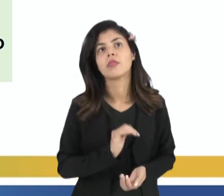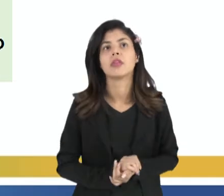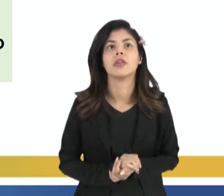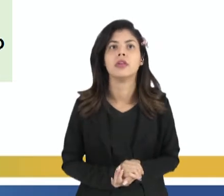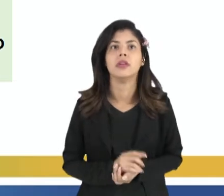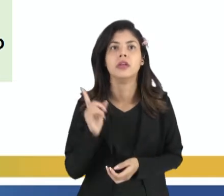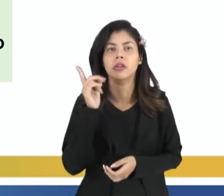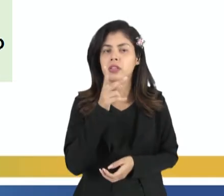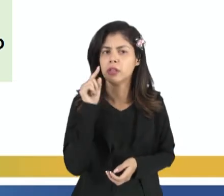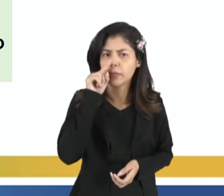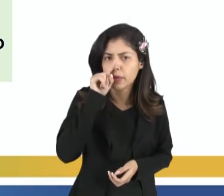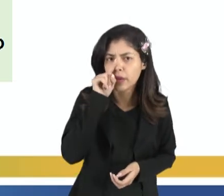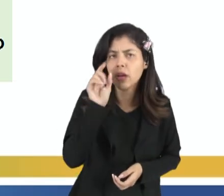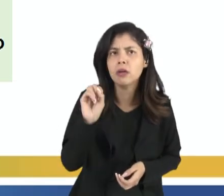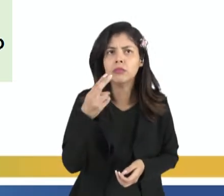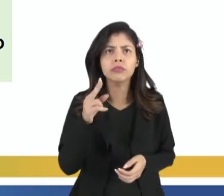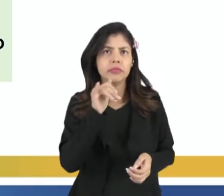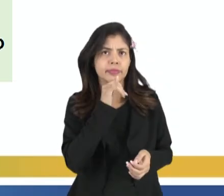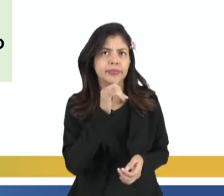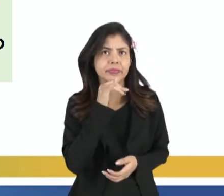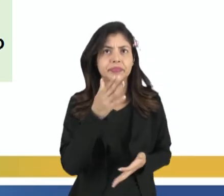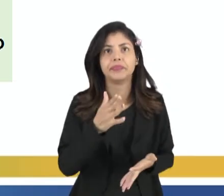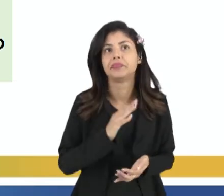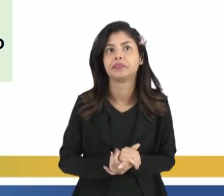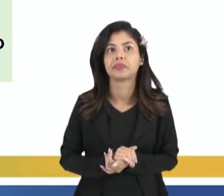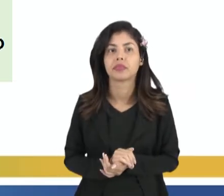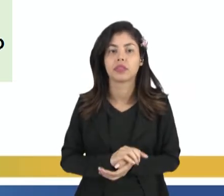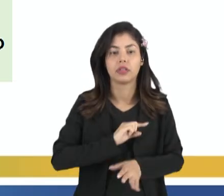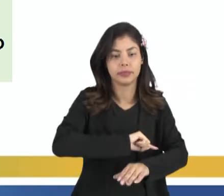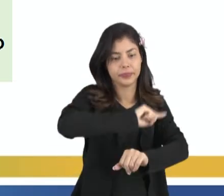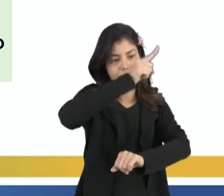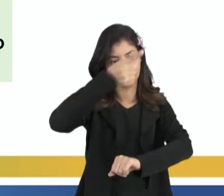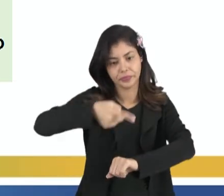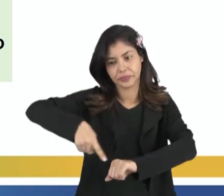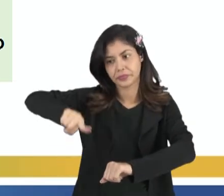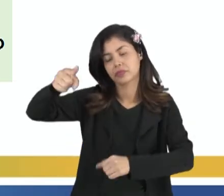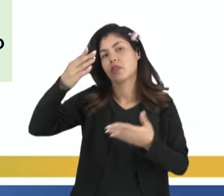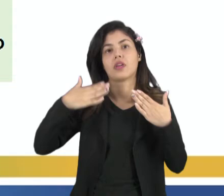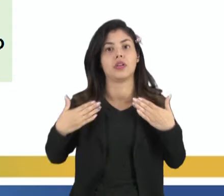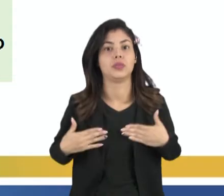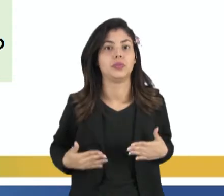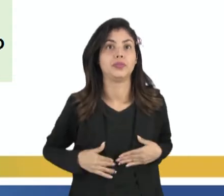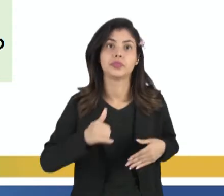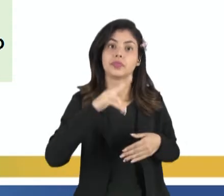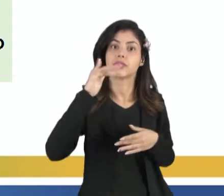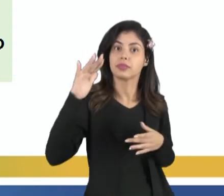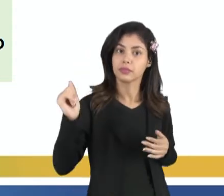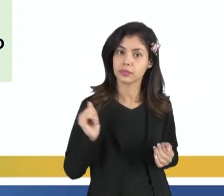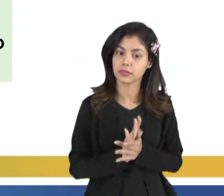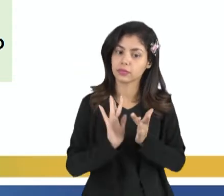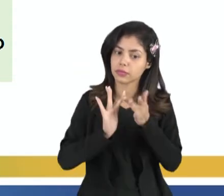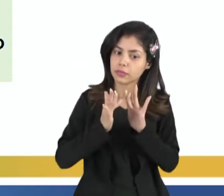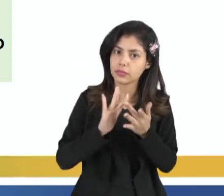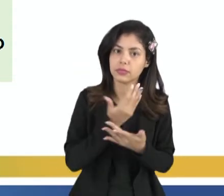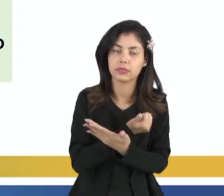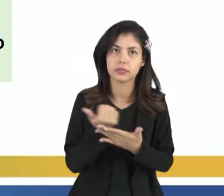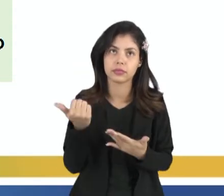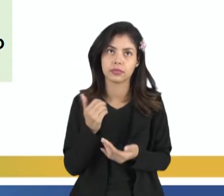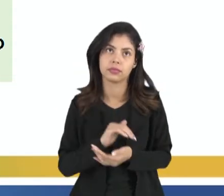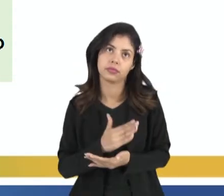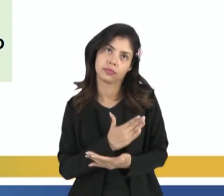está numa situação de perigo, ou quando, por exemplo, você vai numa montanha-russa. Teu corpo nunca teve contato com aquela ação.